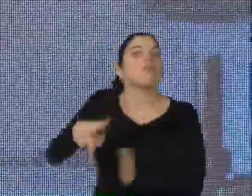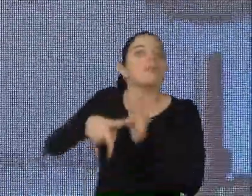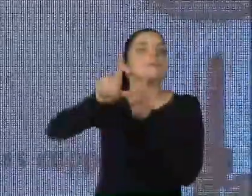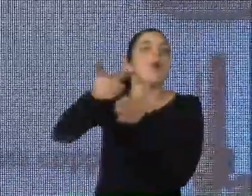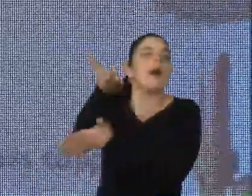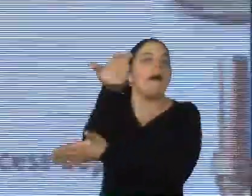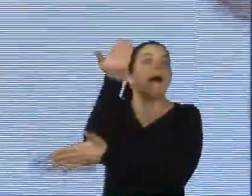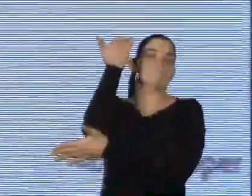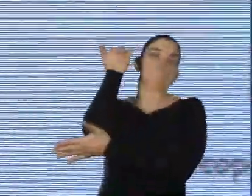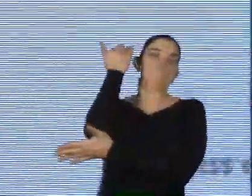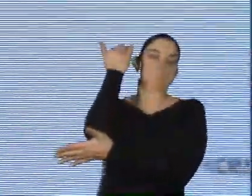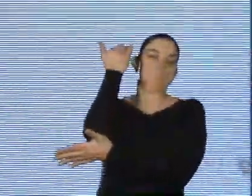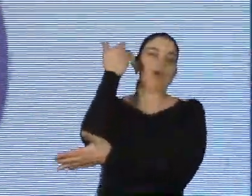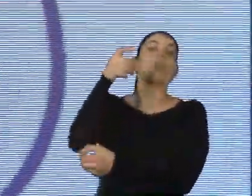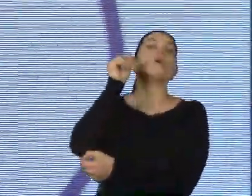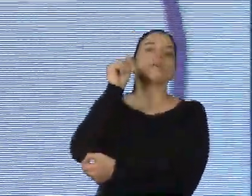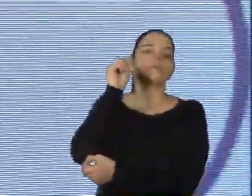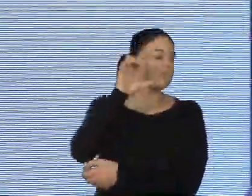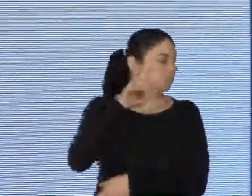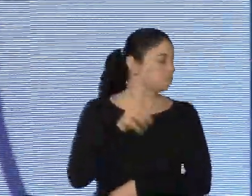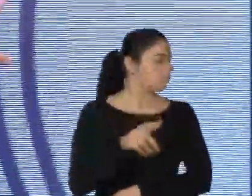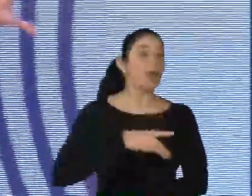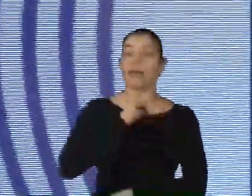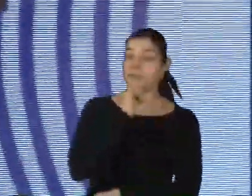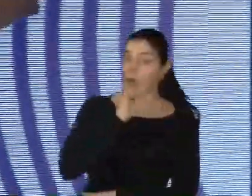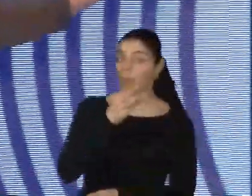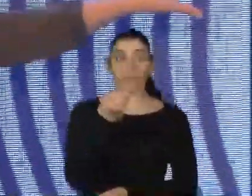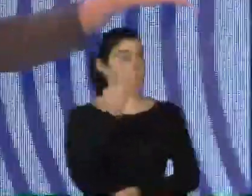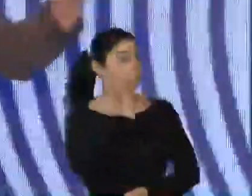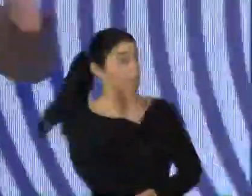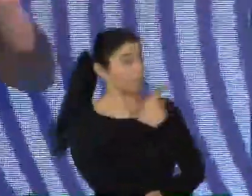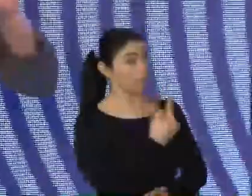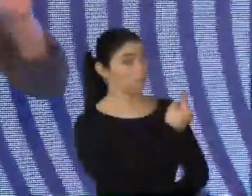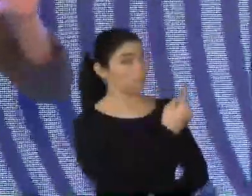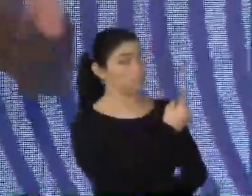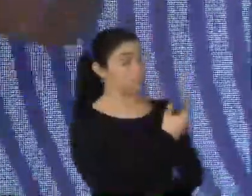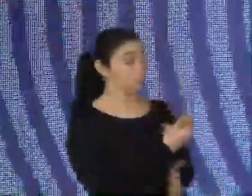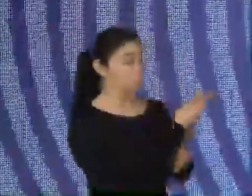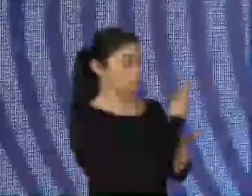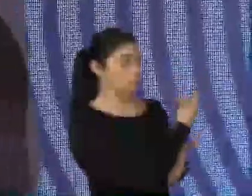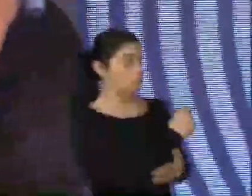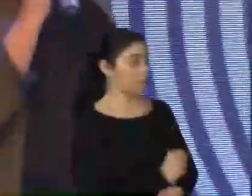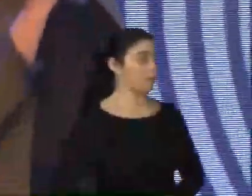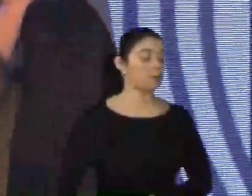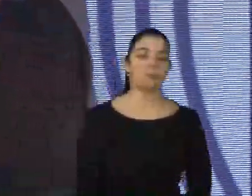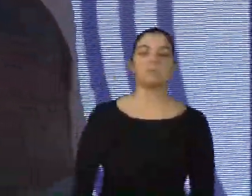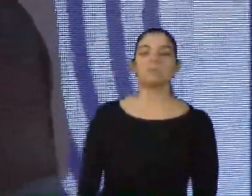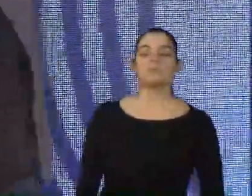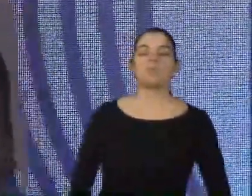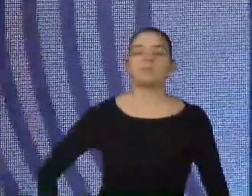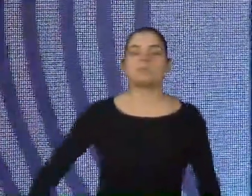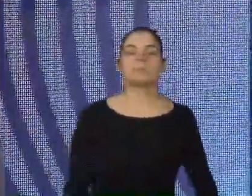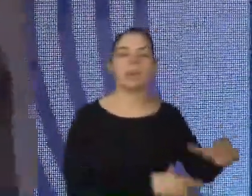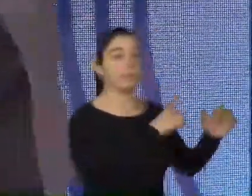entender. Aqui eu trouxe outros exemplos. Olha só que legal. A relação... O nosso cérebro